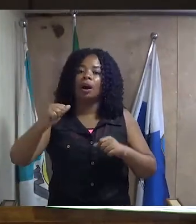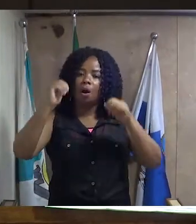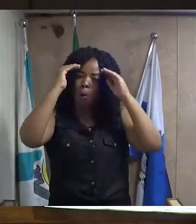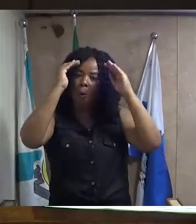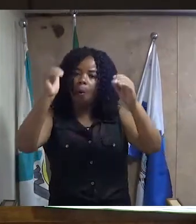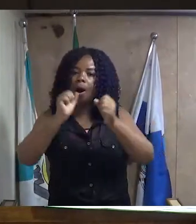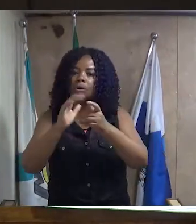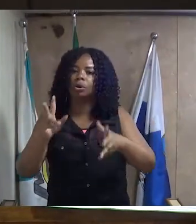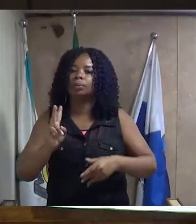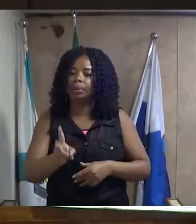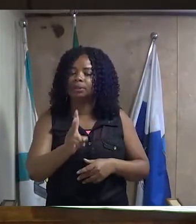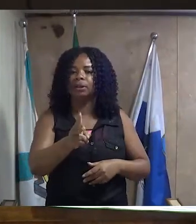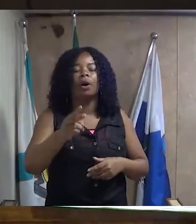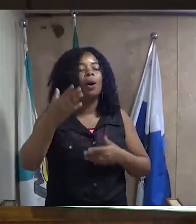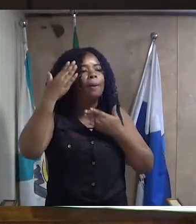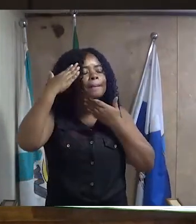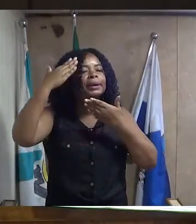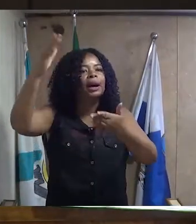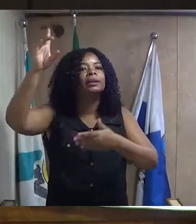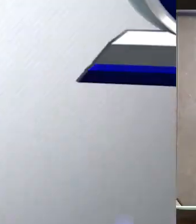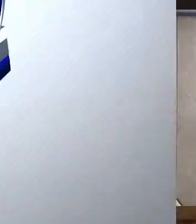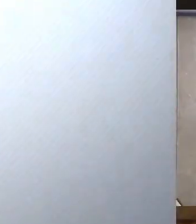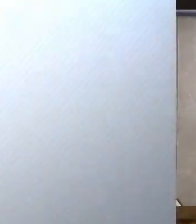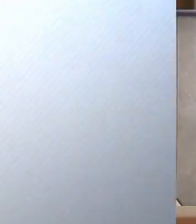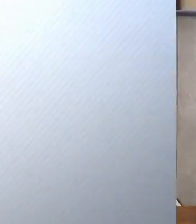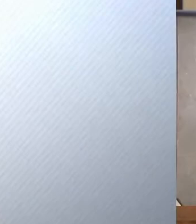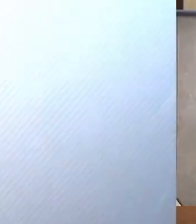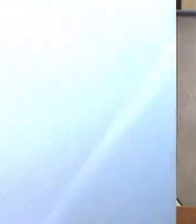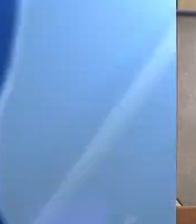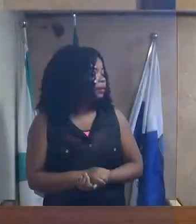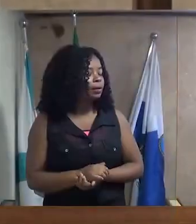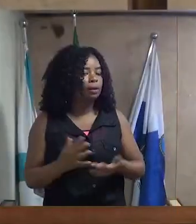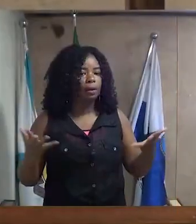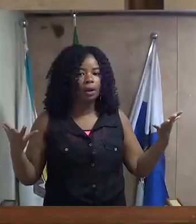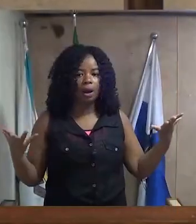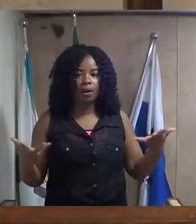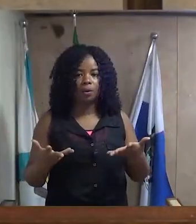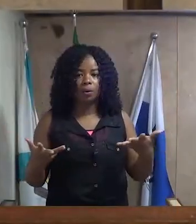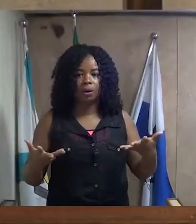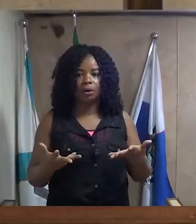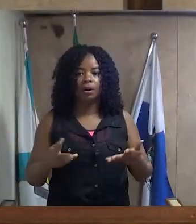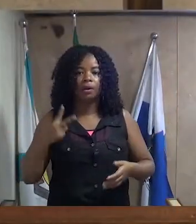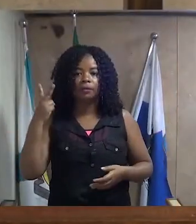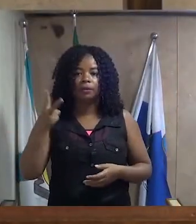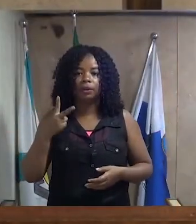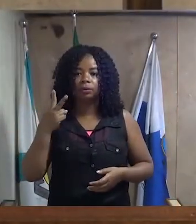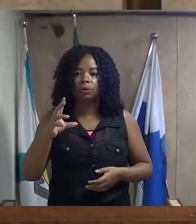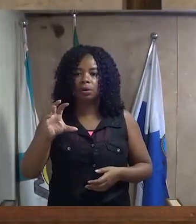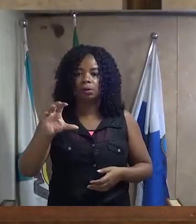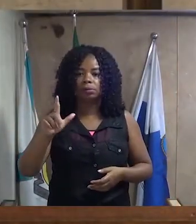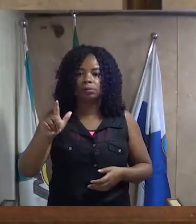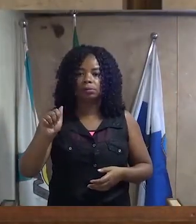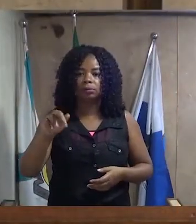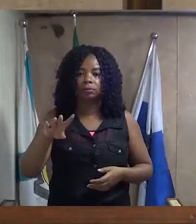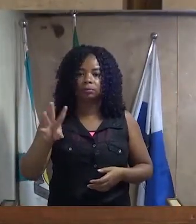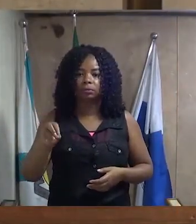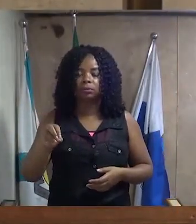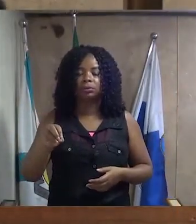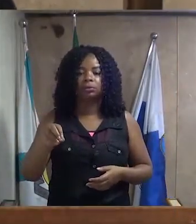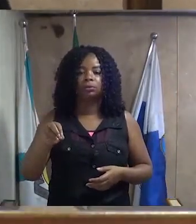sempre. Obrigado, Deus. Boa noite, gente. Nesse momento, o nosso vereador Cláudio Tomás presida a sessão.